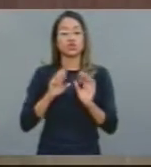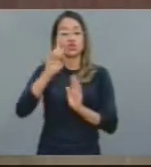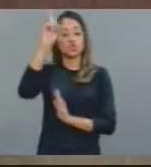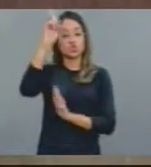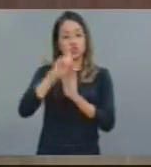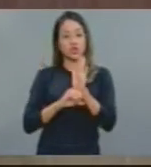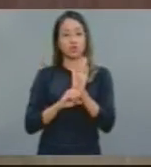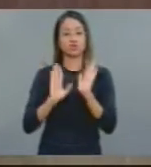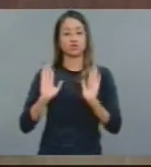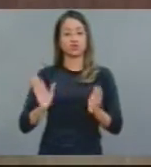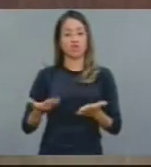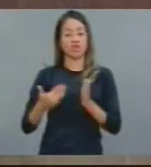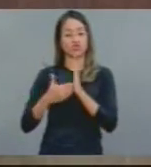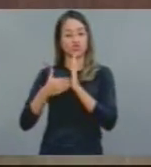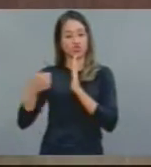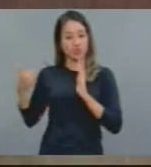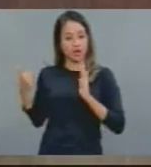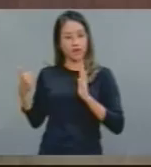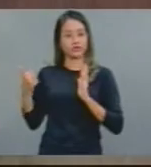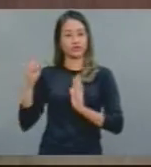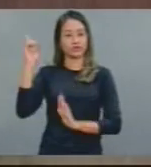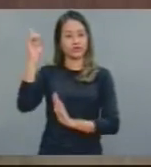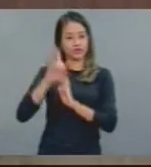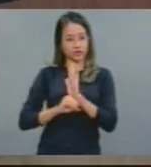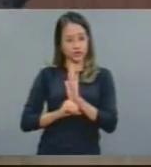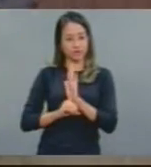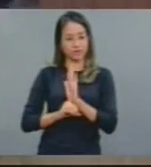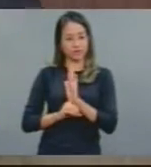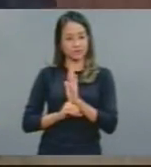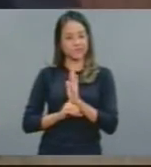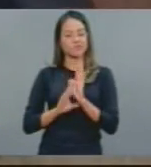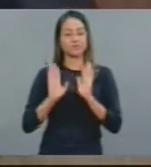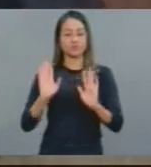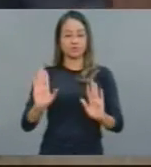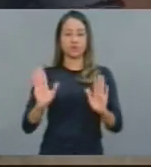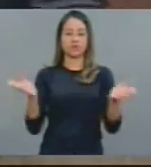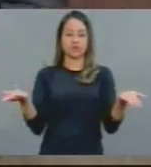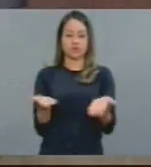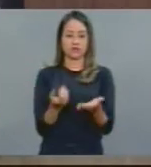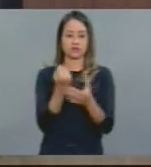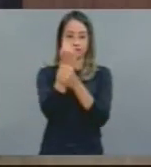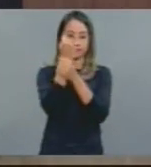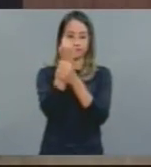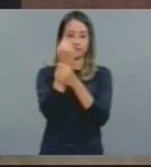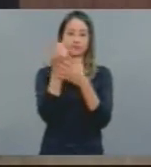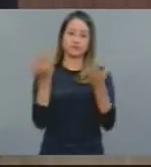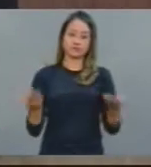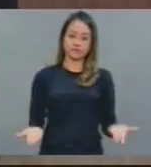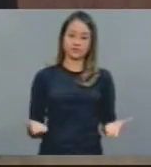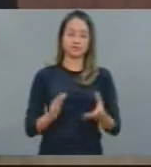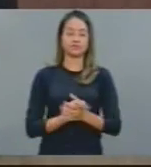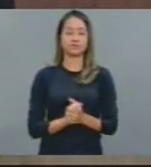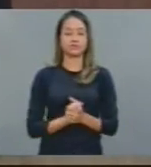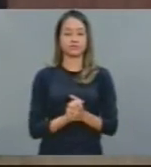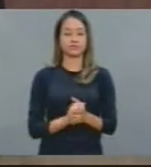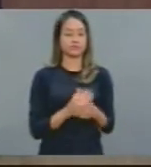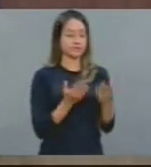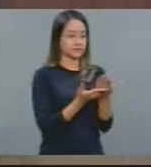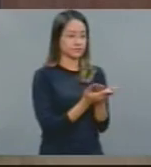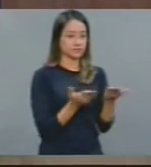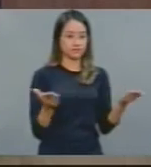direitos que já foram retirados em outra esfera. Portanto, aos servidores